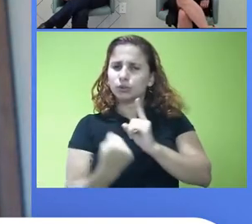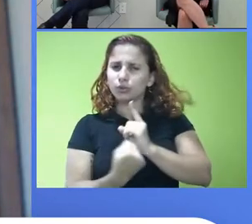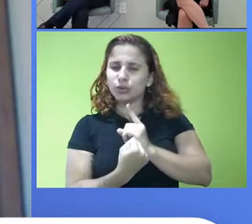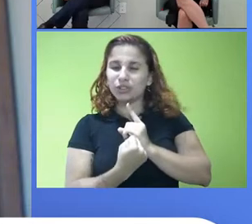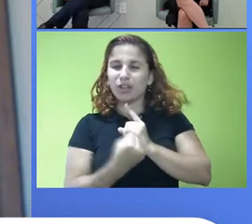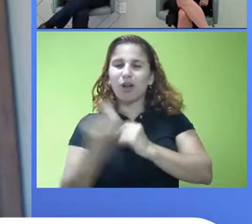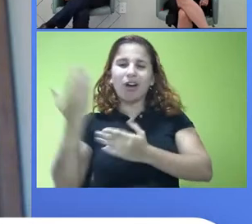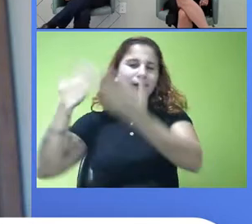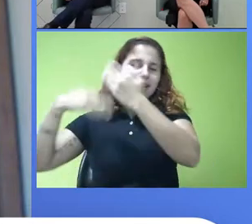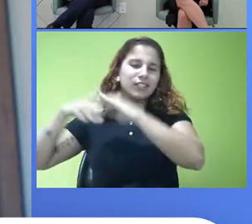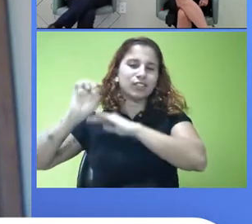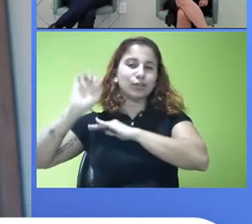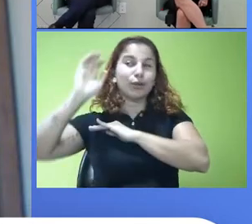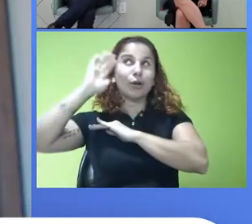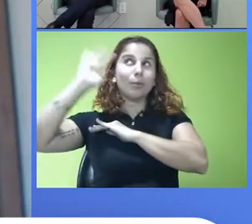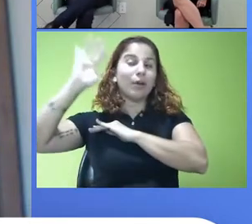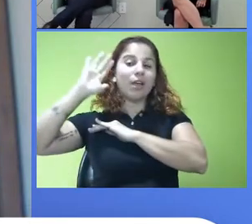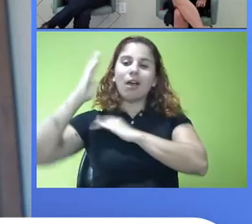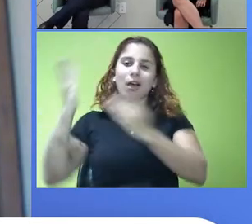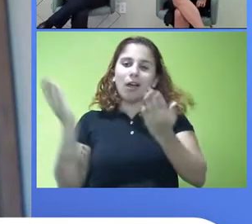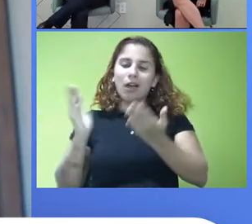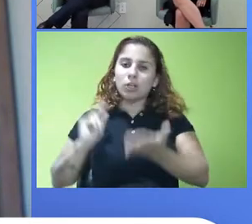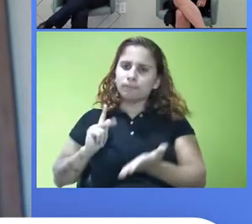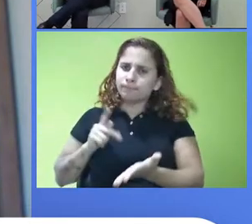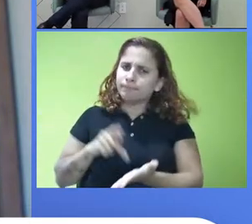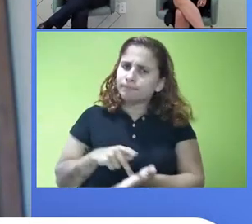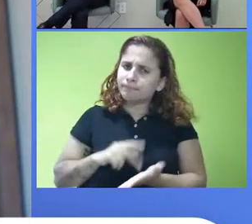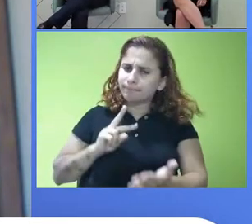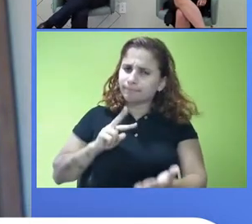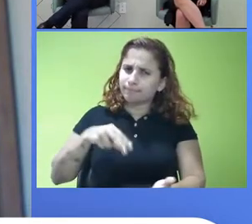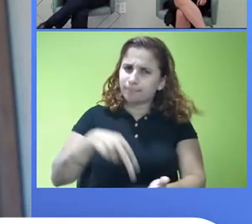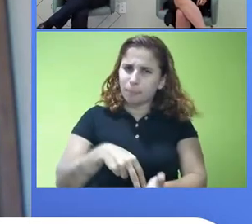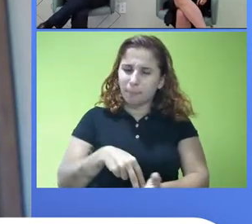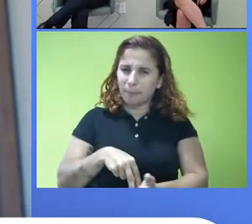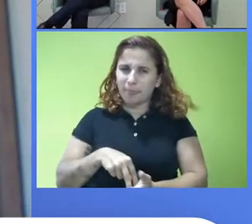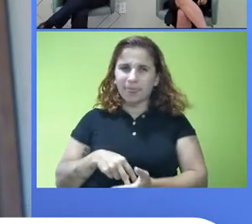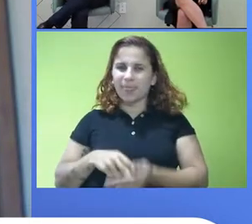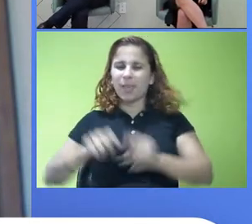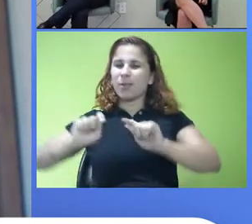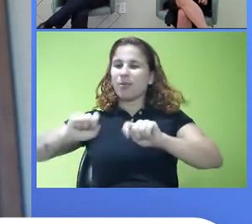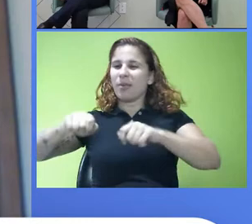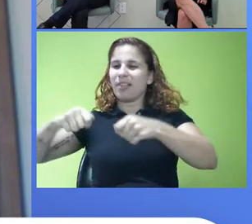Assistência social é aquela política que substitui renda para os casos de